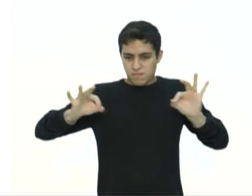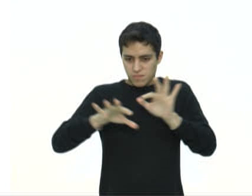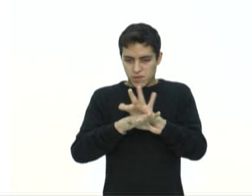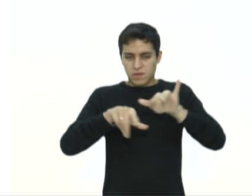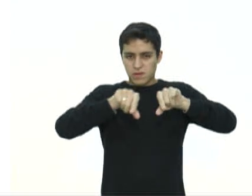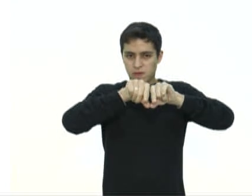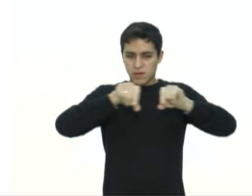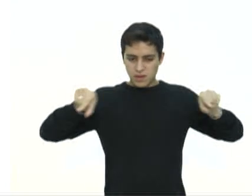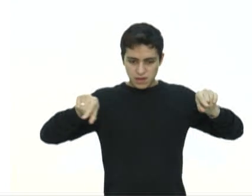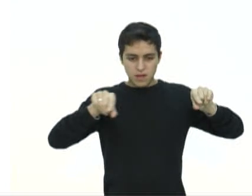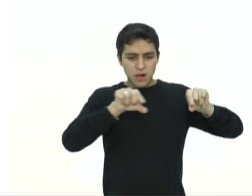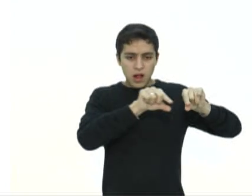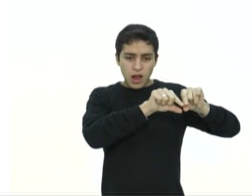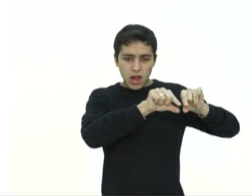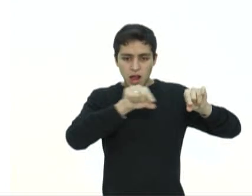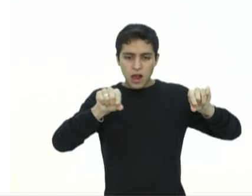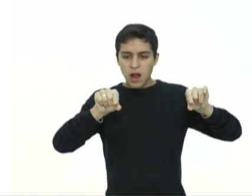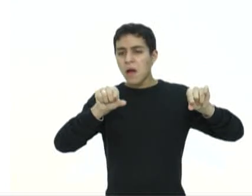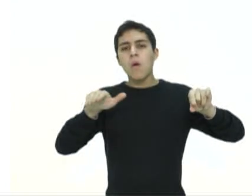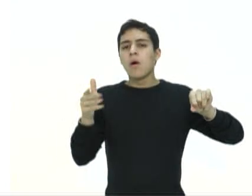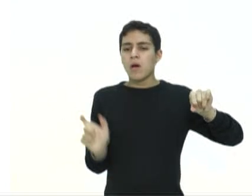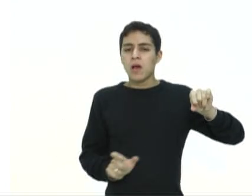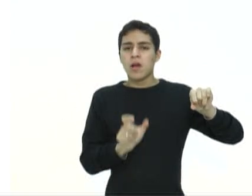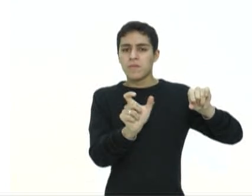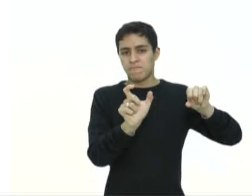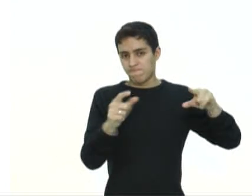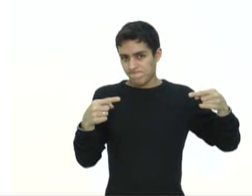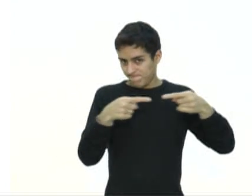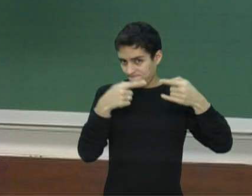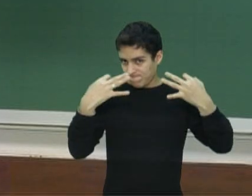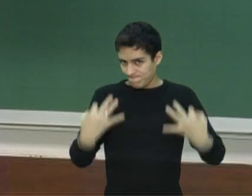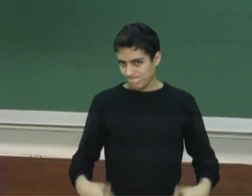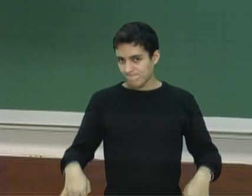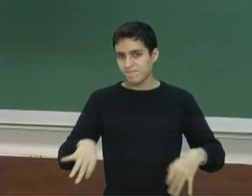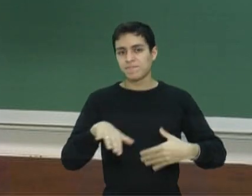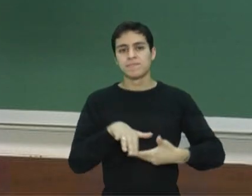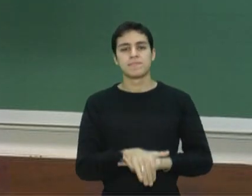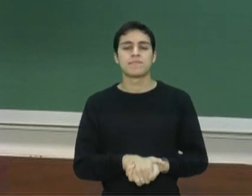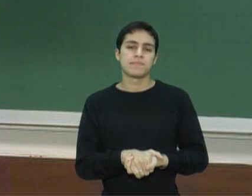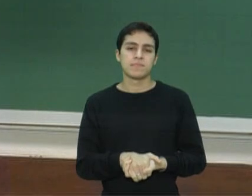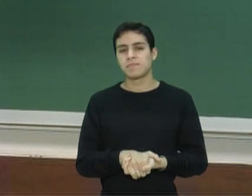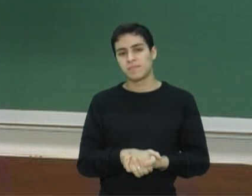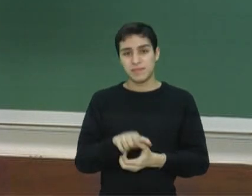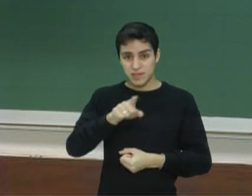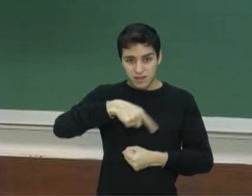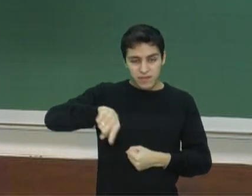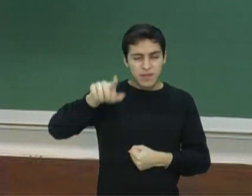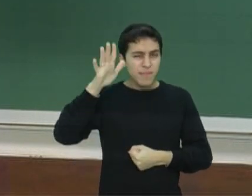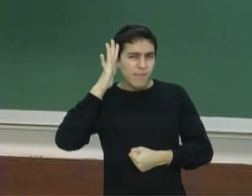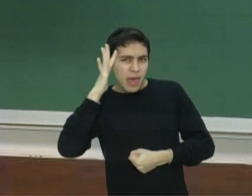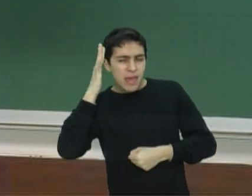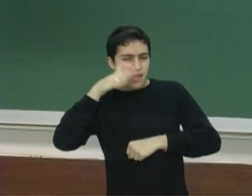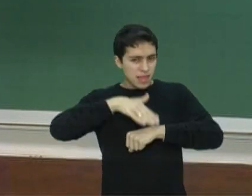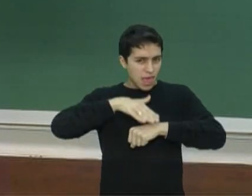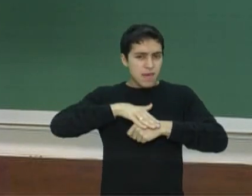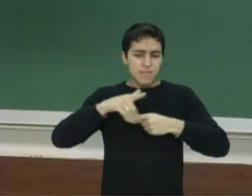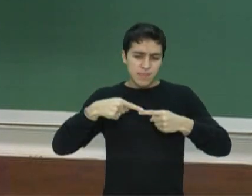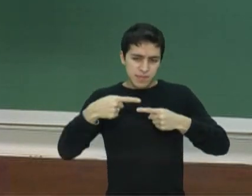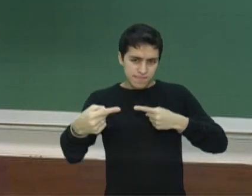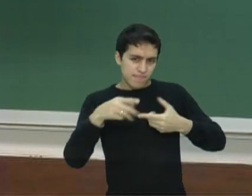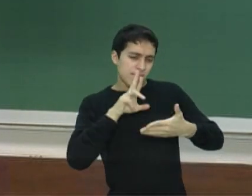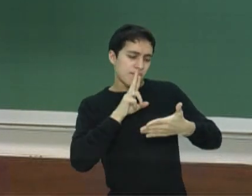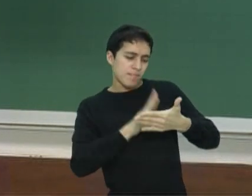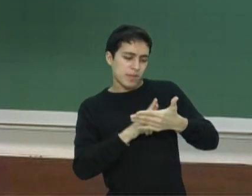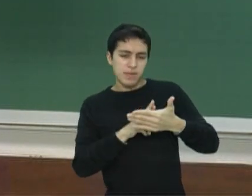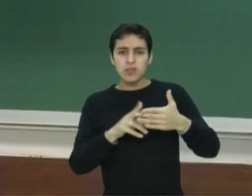uma estratégica e le regalou uma de ouro. Pense aí por um instante, responda e